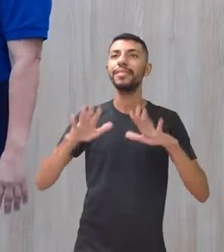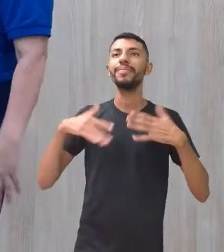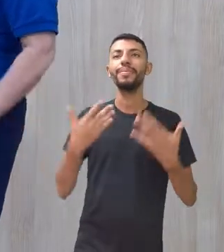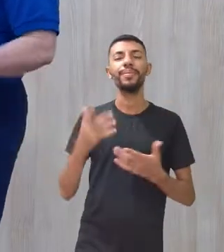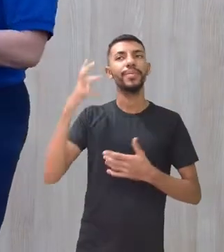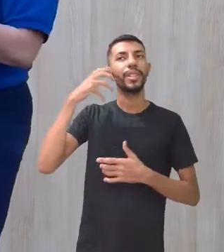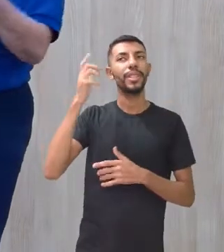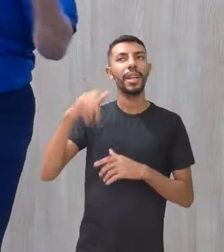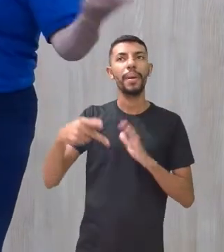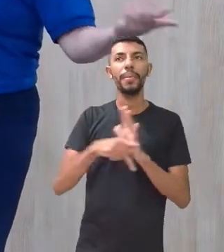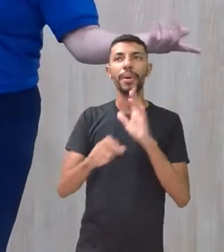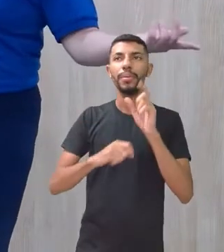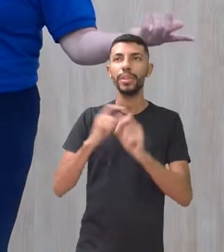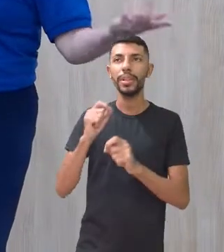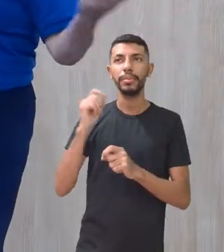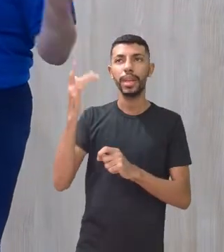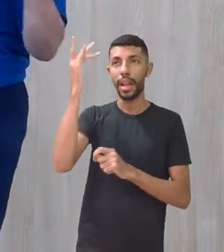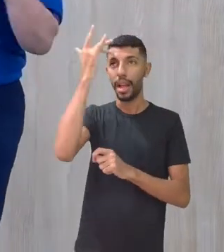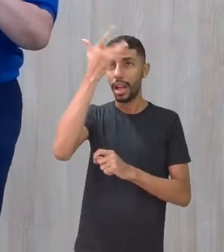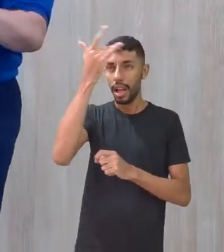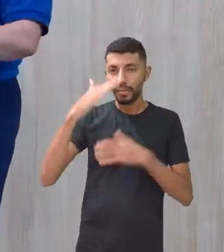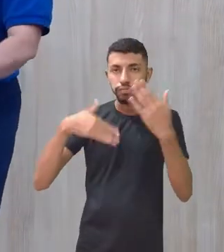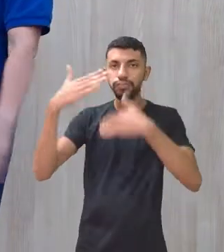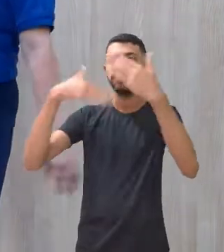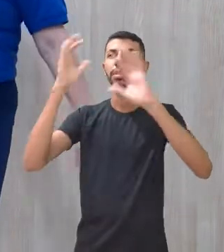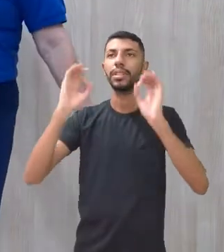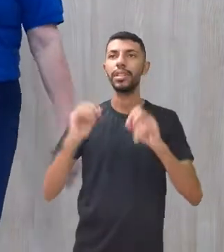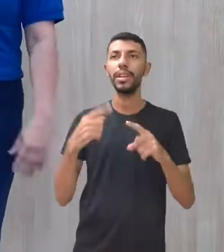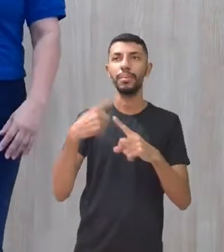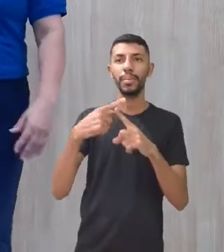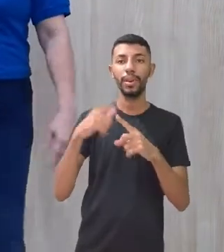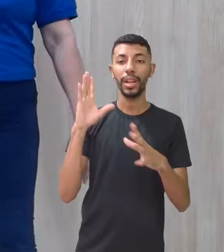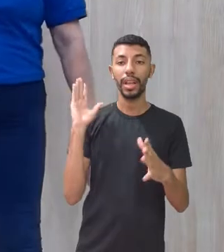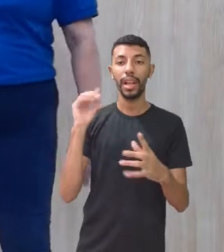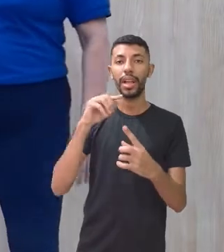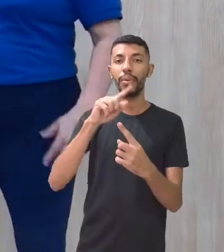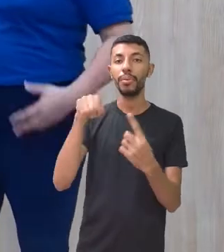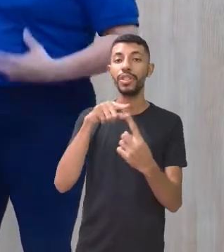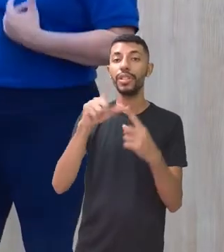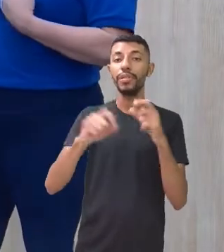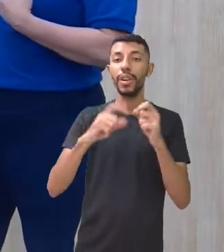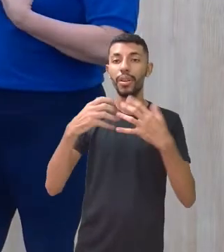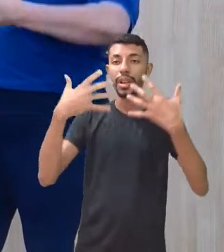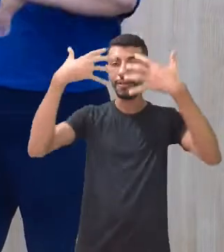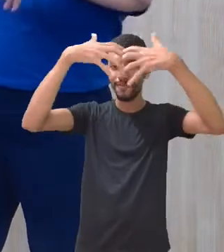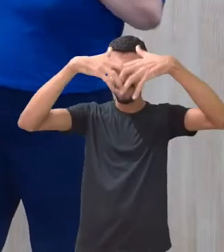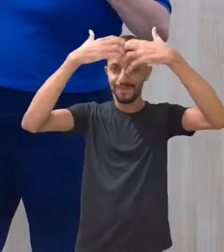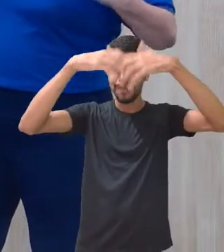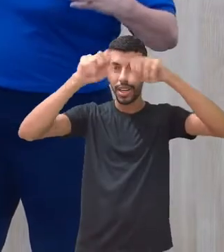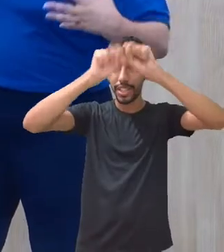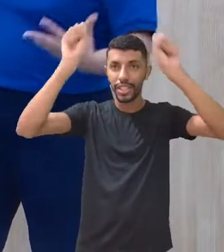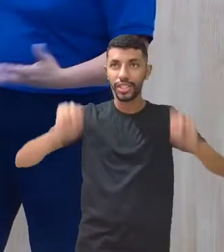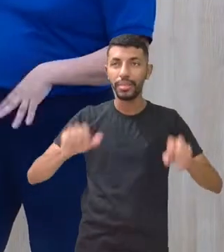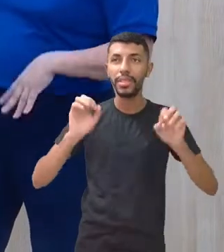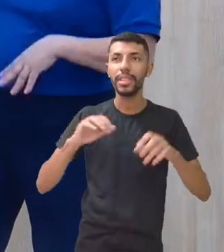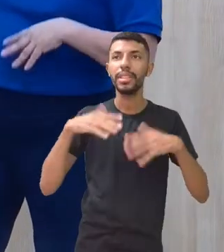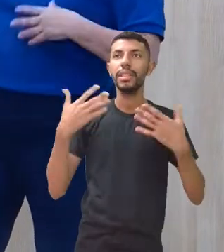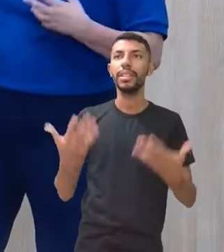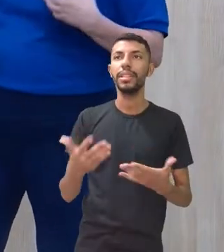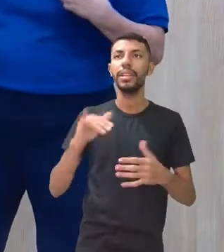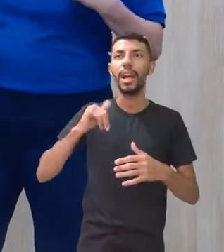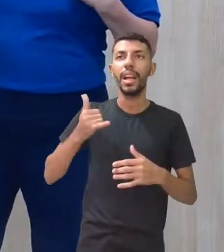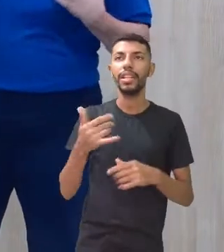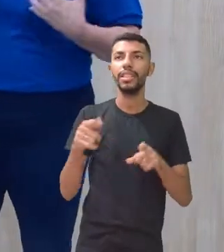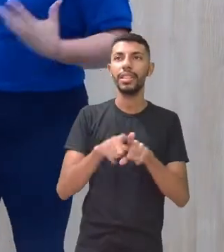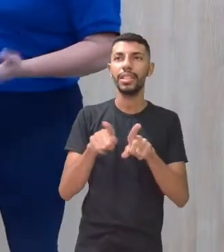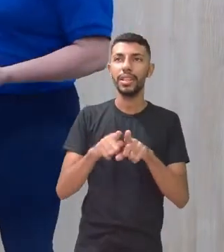como instrumento para promover saúde mental, pois atua diretamente no sistema nervoso, né? A energia advinda dela e a força vibratória do